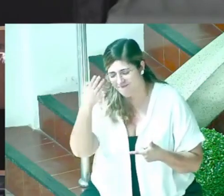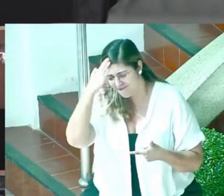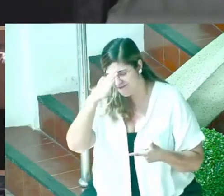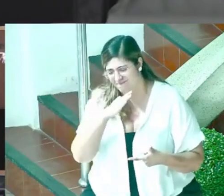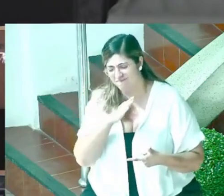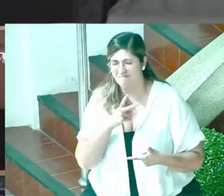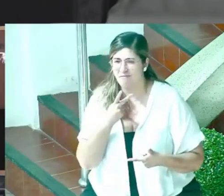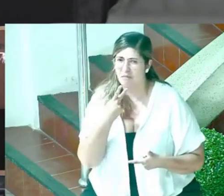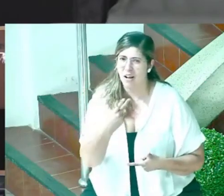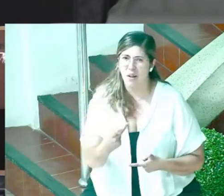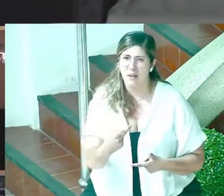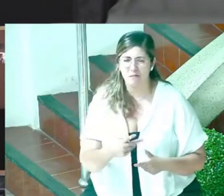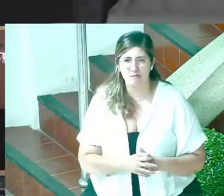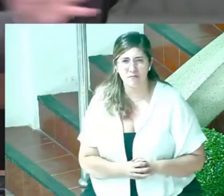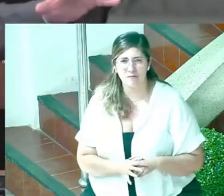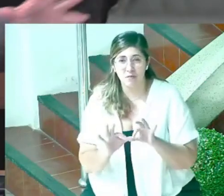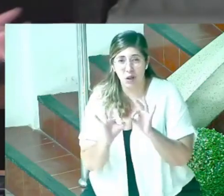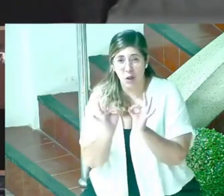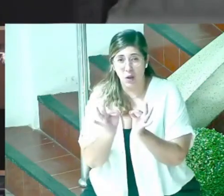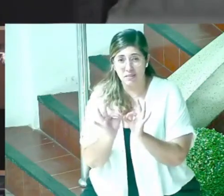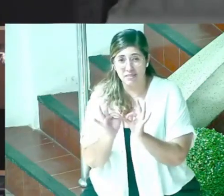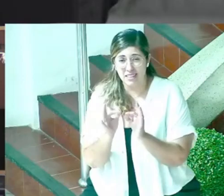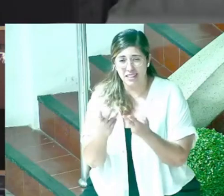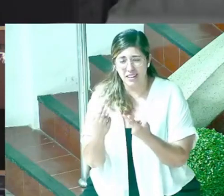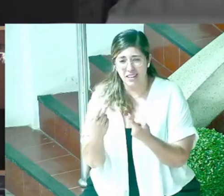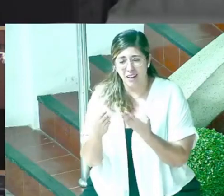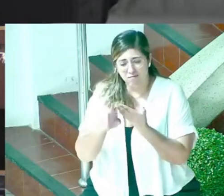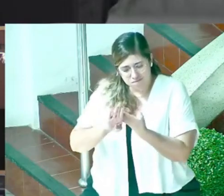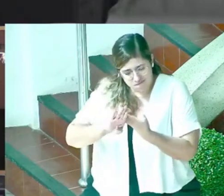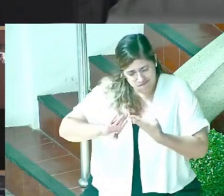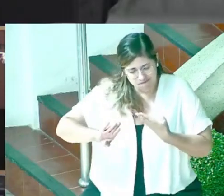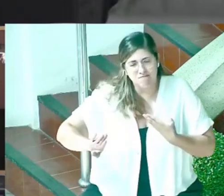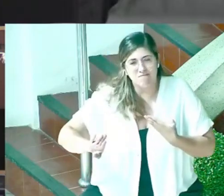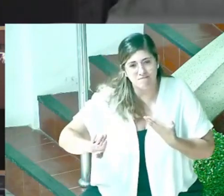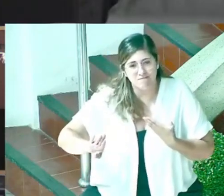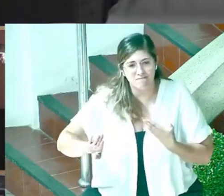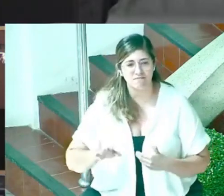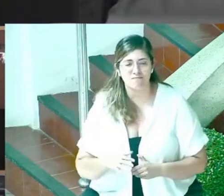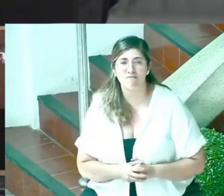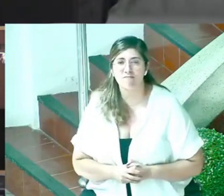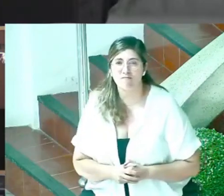autojustiça. A amargura de alguém que não perdoou